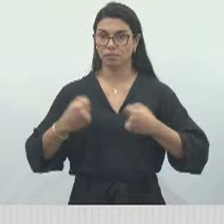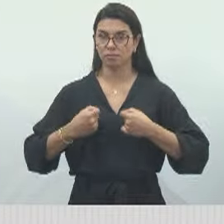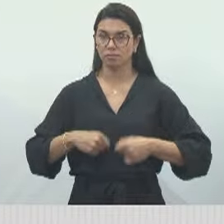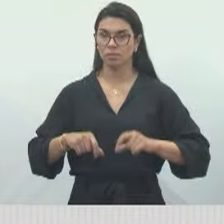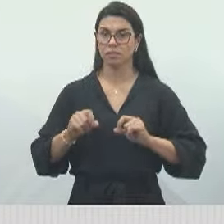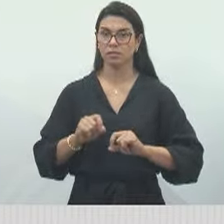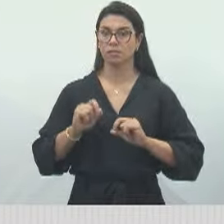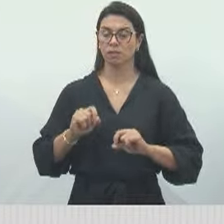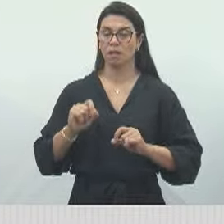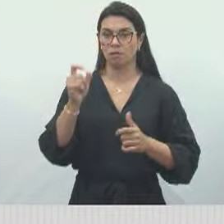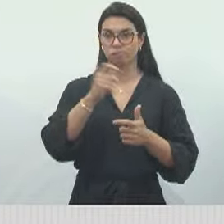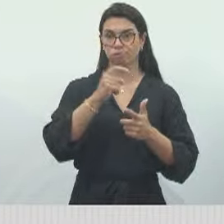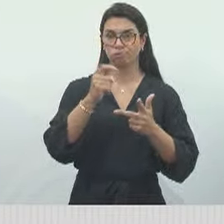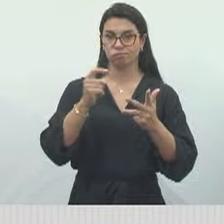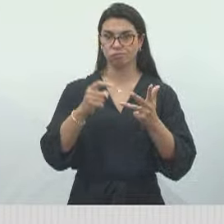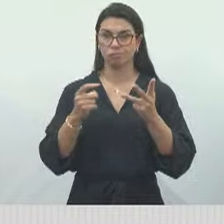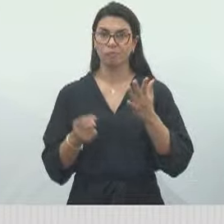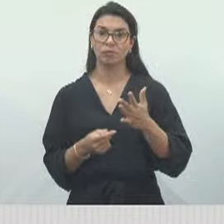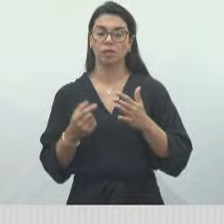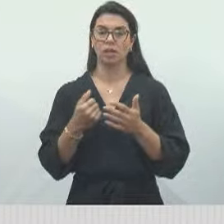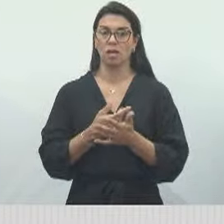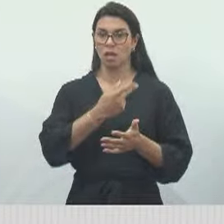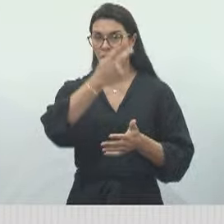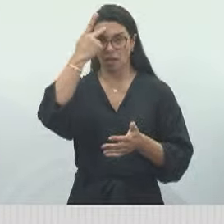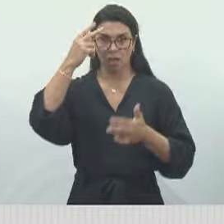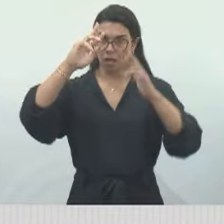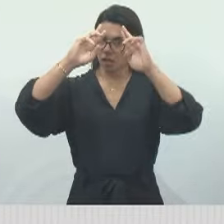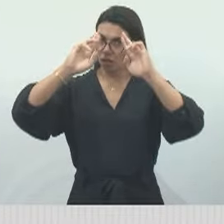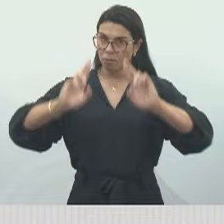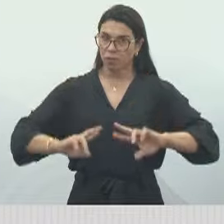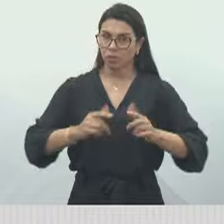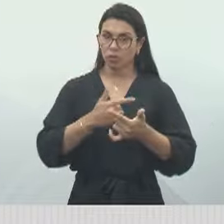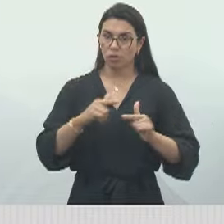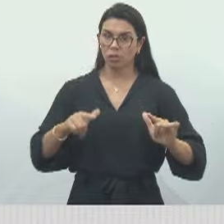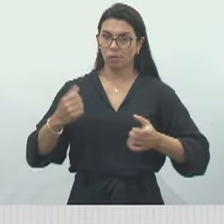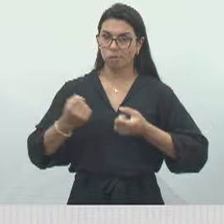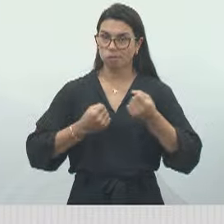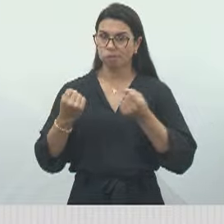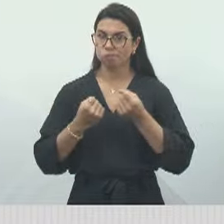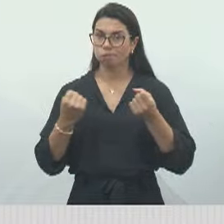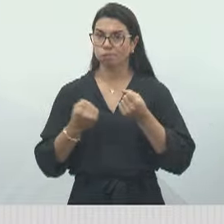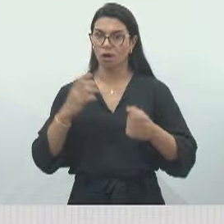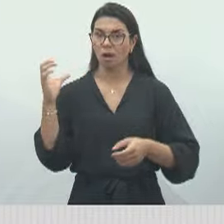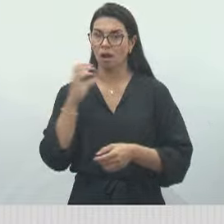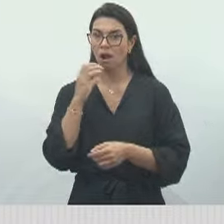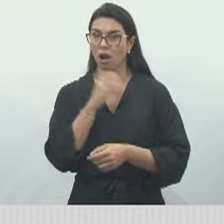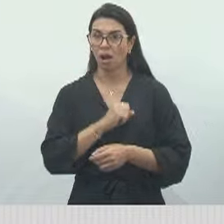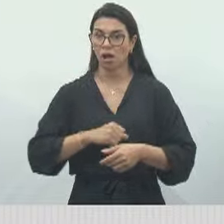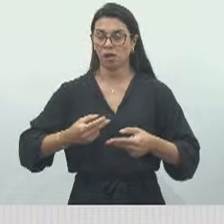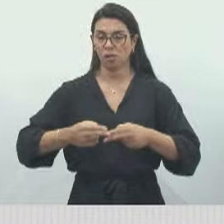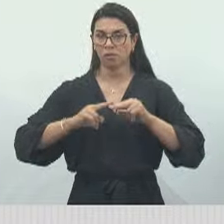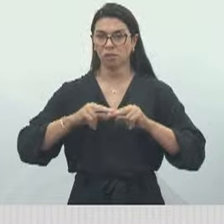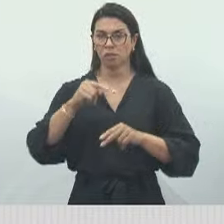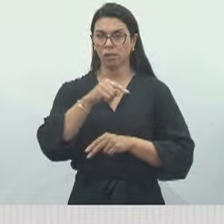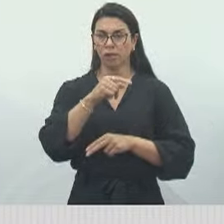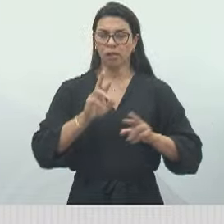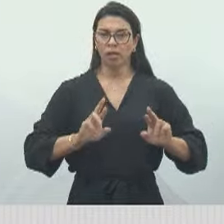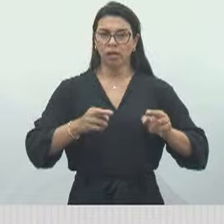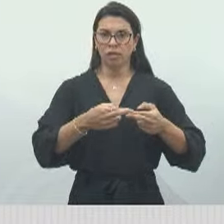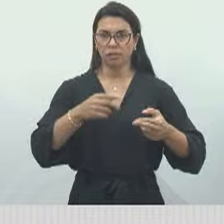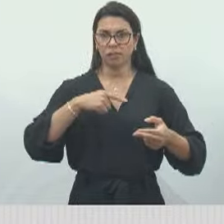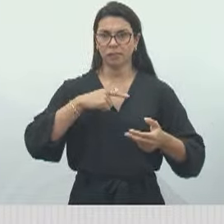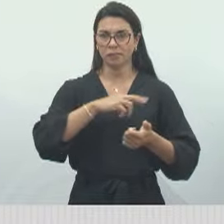vários pontos motoristas não respeitam e andam em alta velocidade. Aquela região ali sempre teve várias